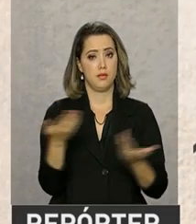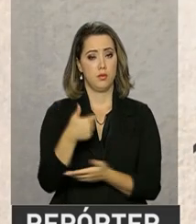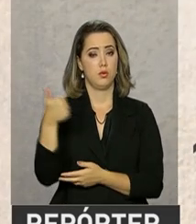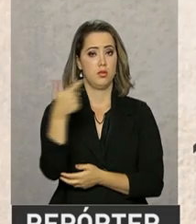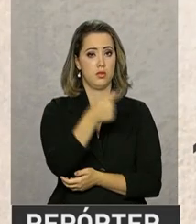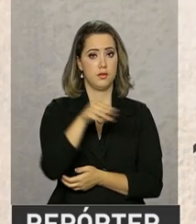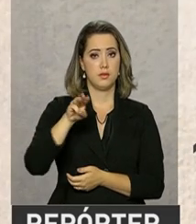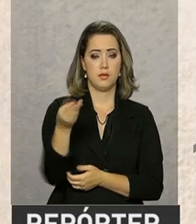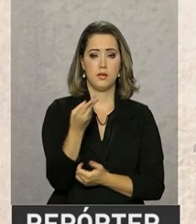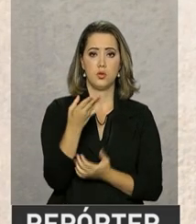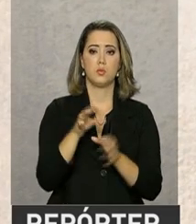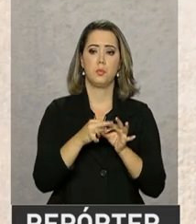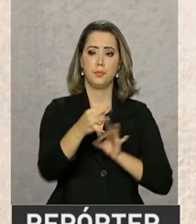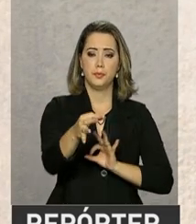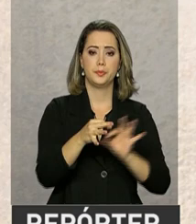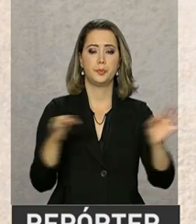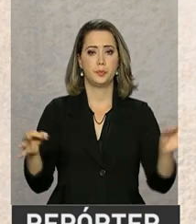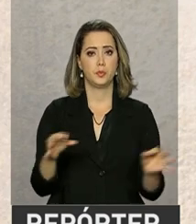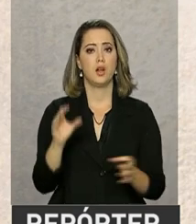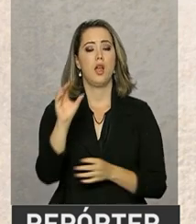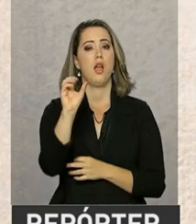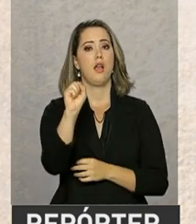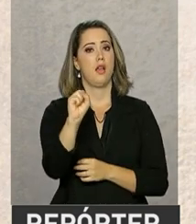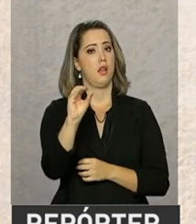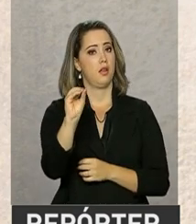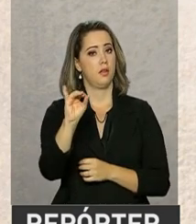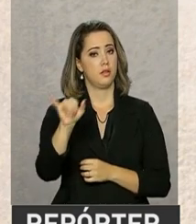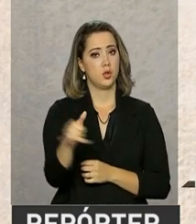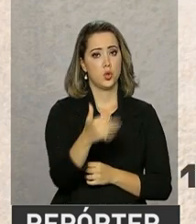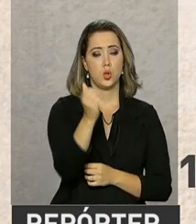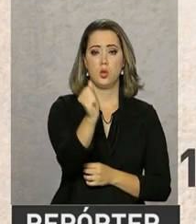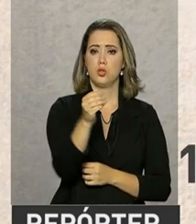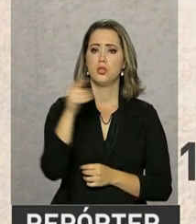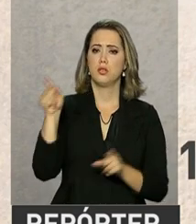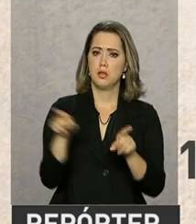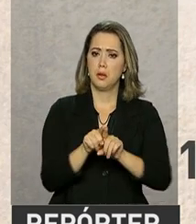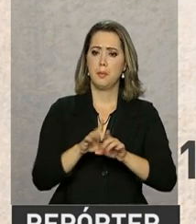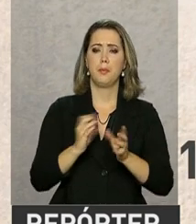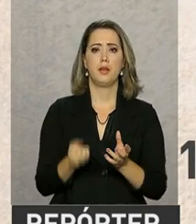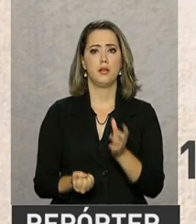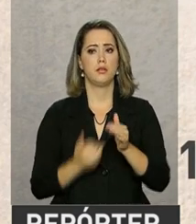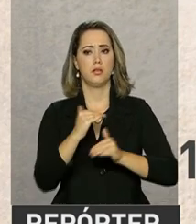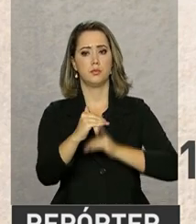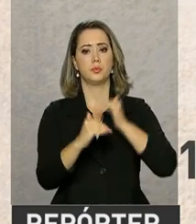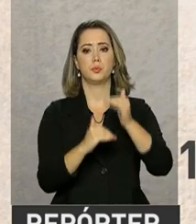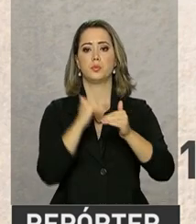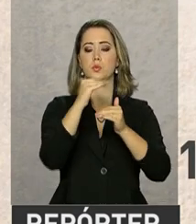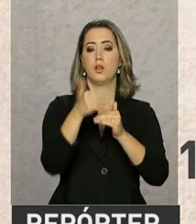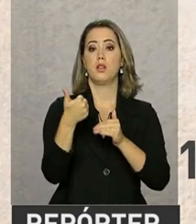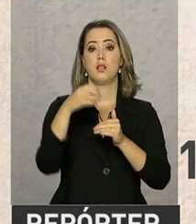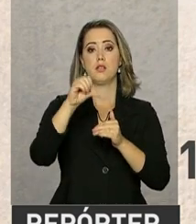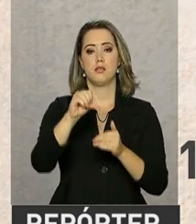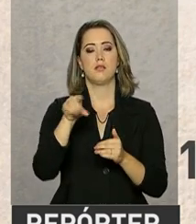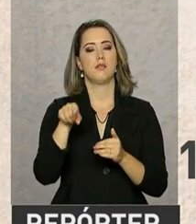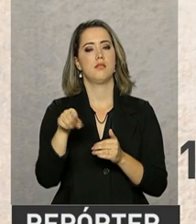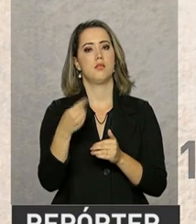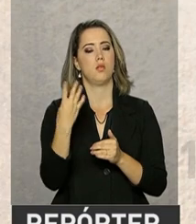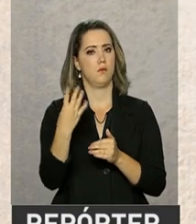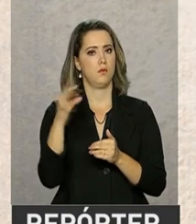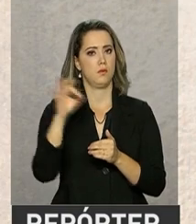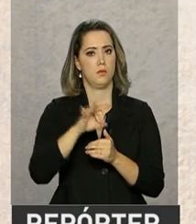hectares a produção da soja também deve crescer mais de 99% chegando a quase 114 milhões de